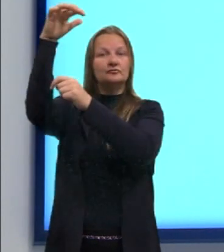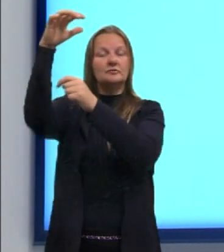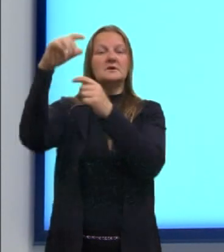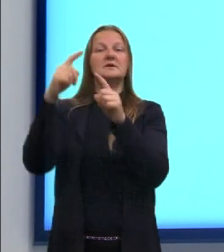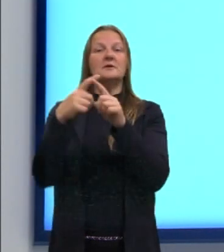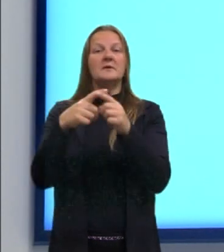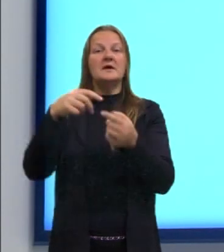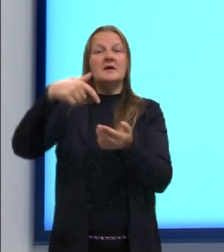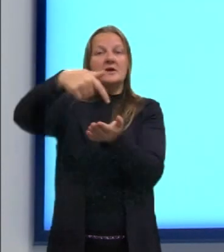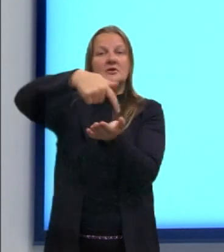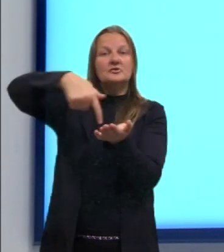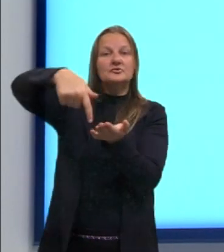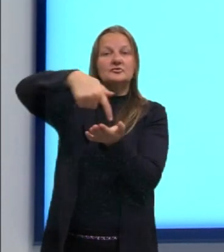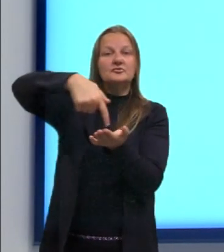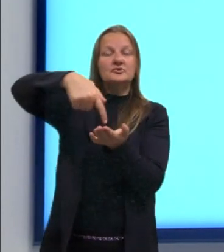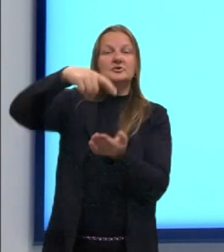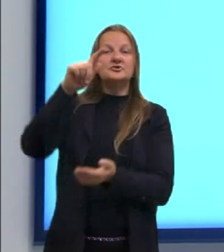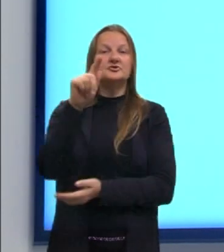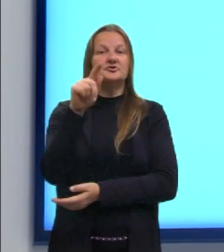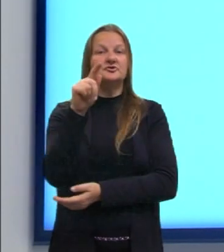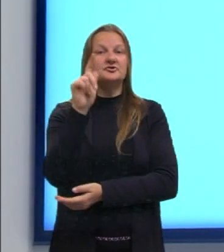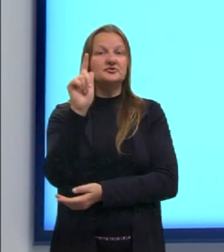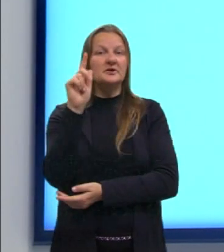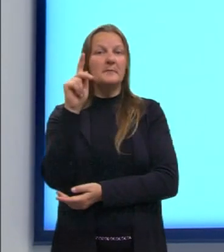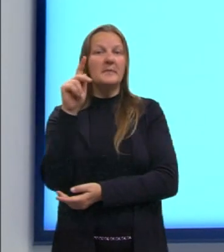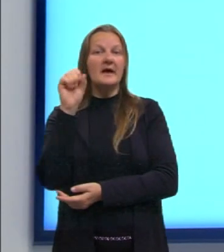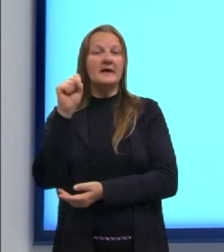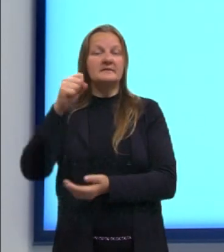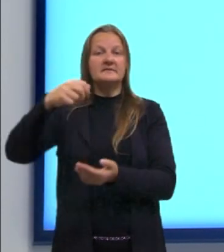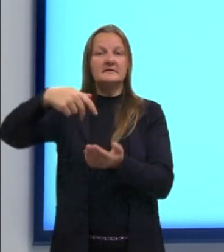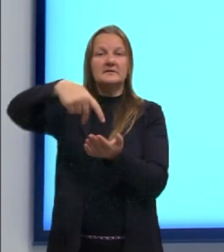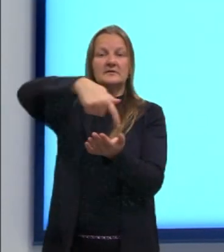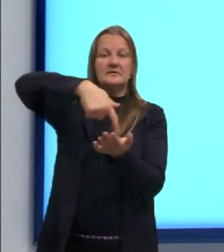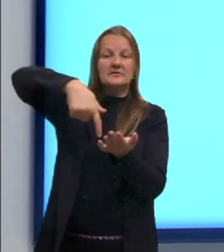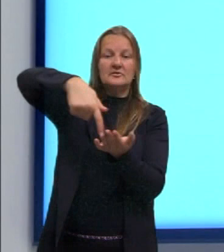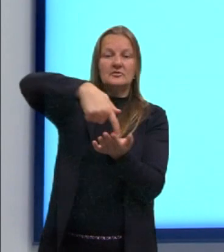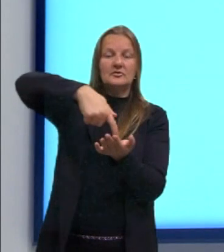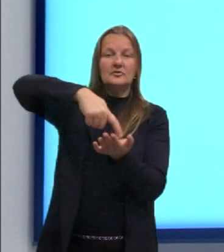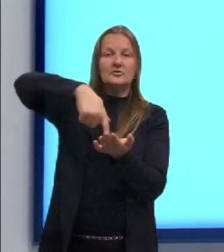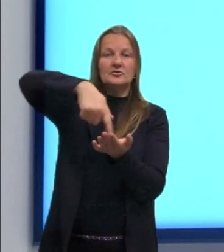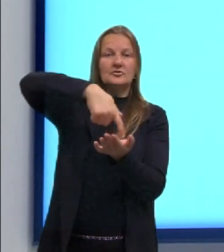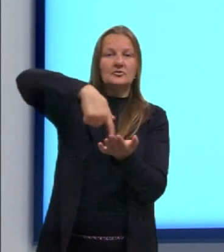nosso GPS, né? O sistema de posicionamento